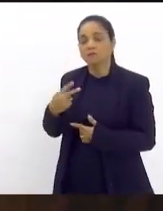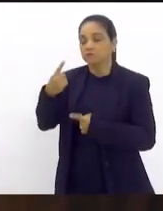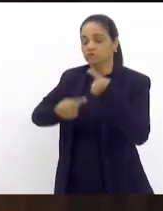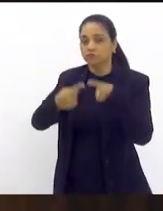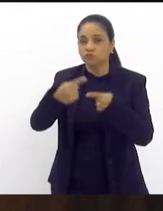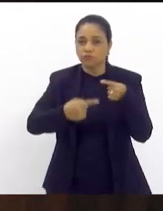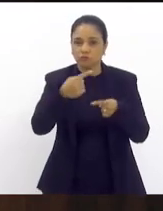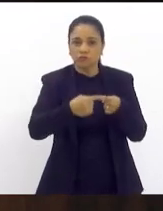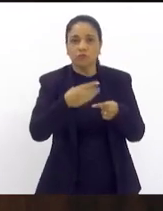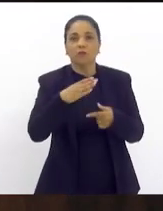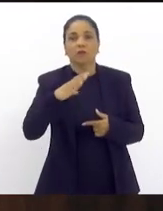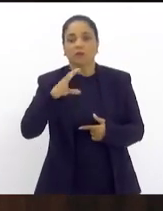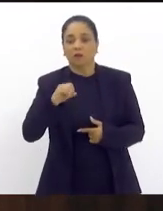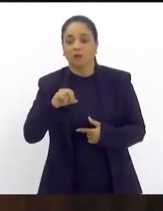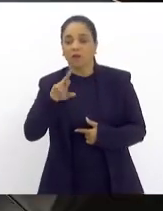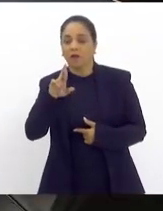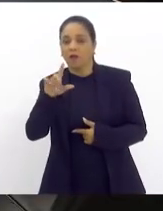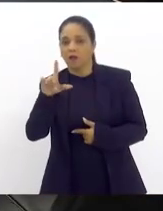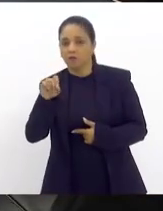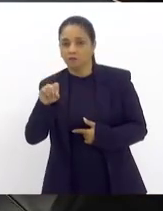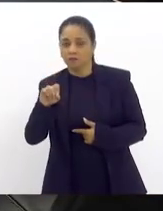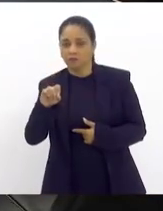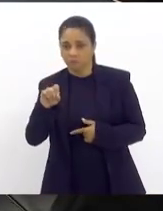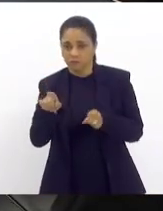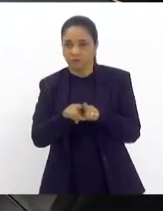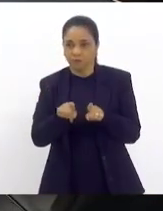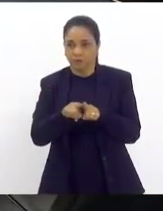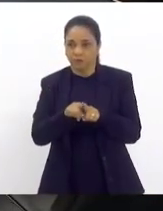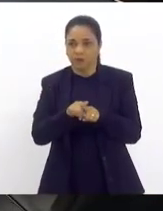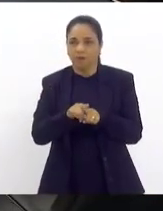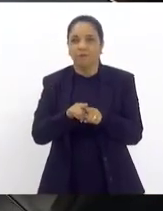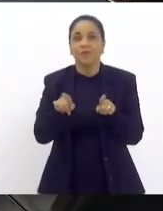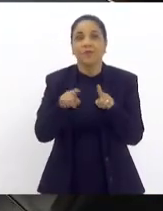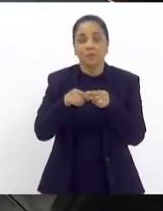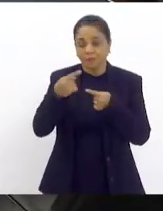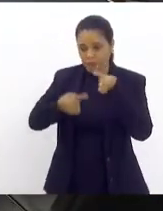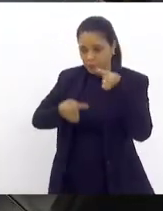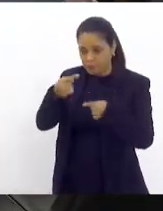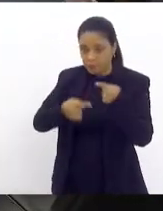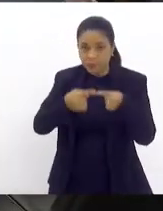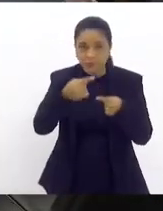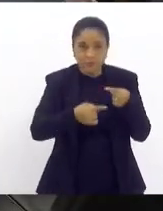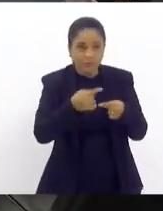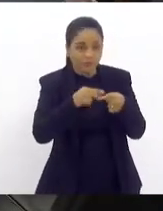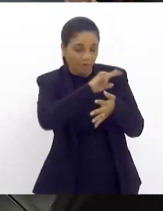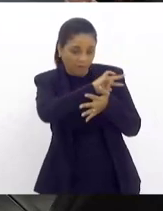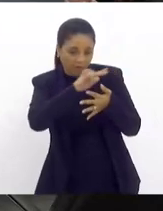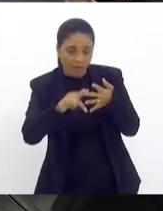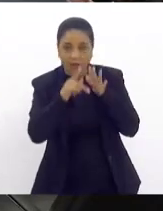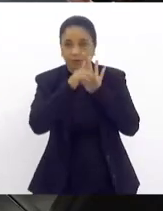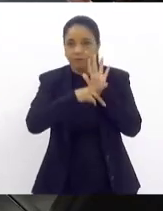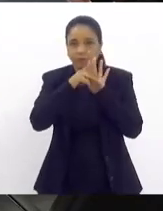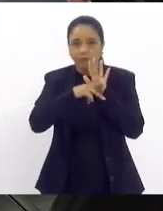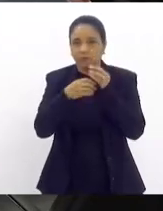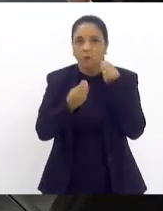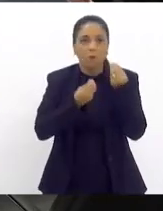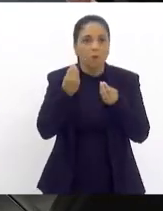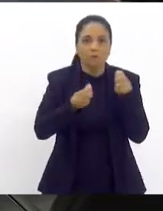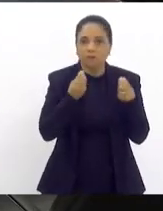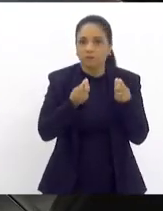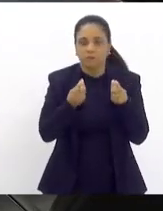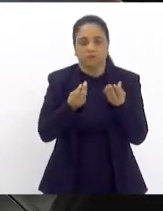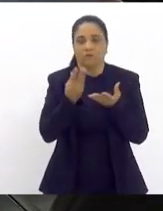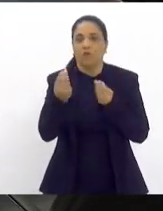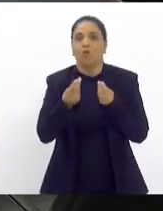deputado Carlos Mickey vários projetos eu não consigo não me dirigir a vossa excelência na presidência